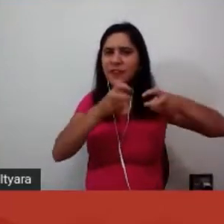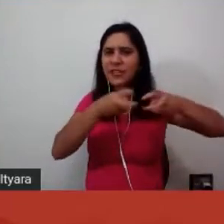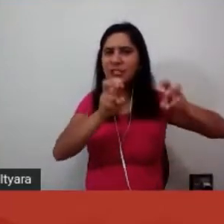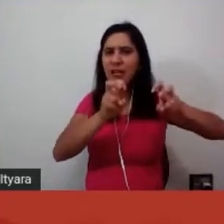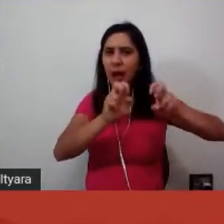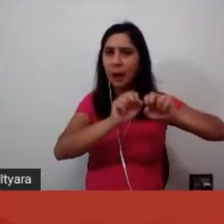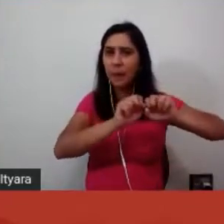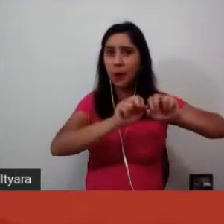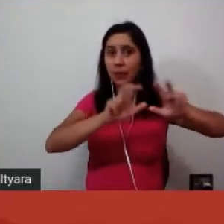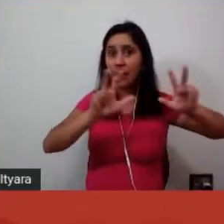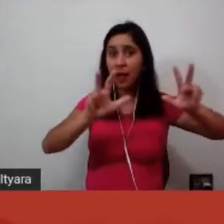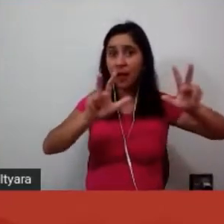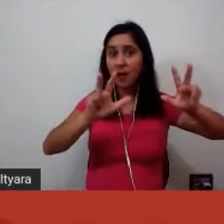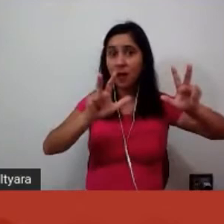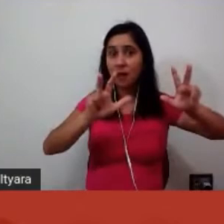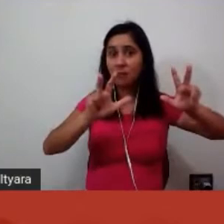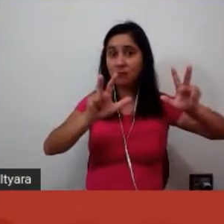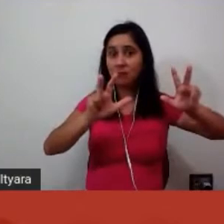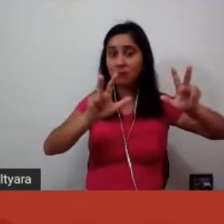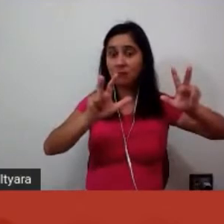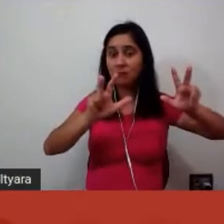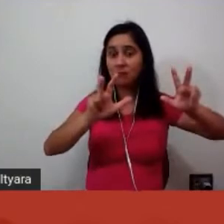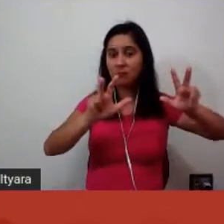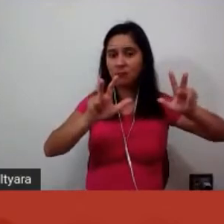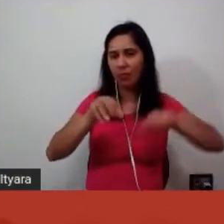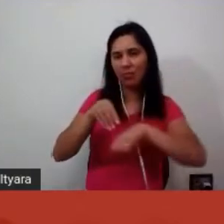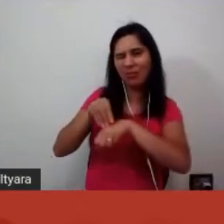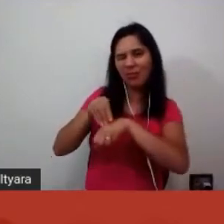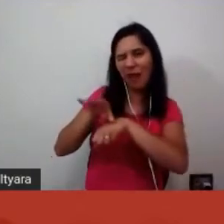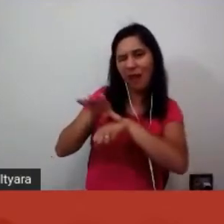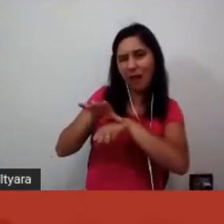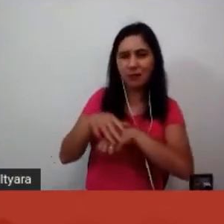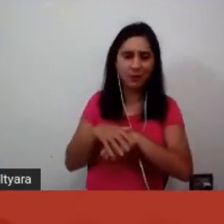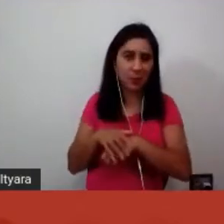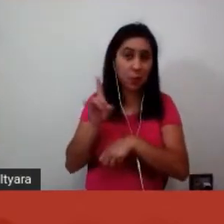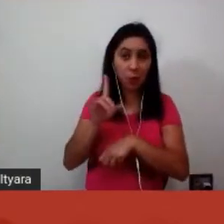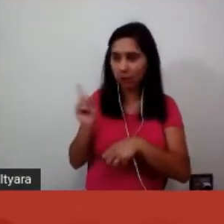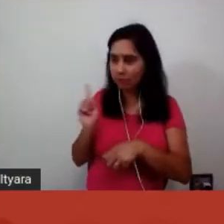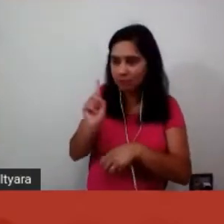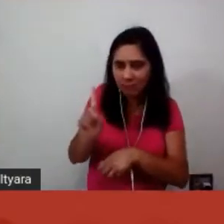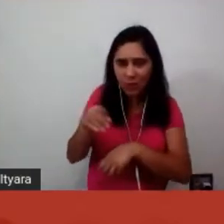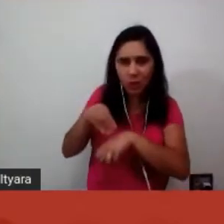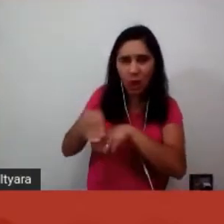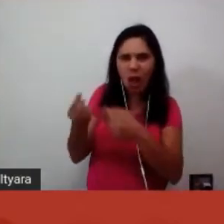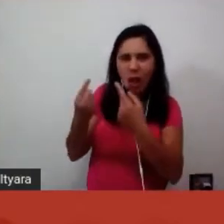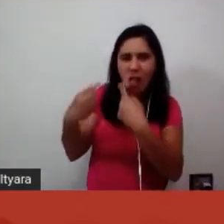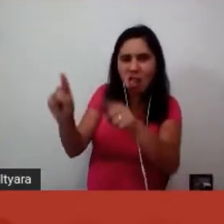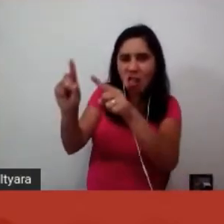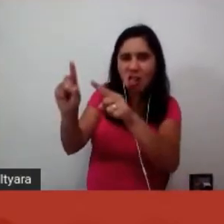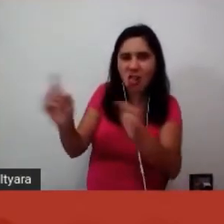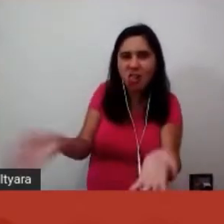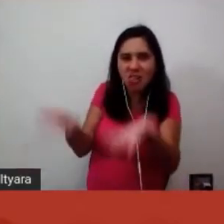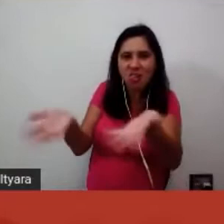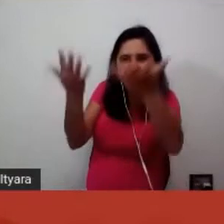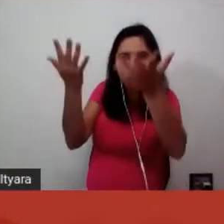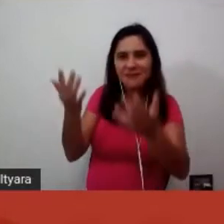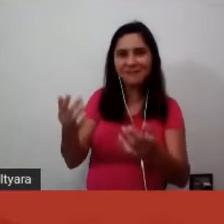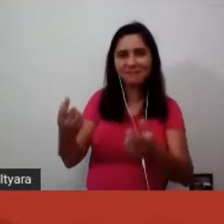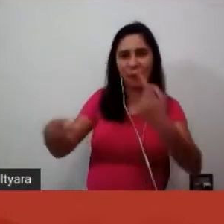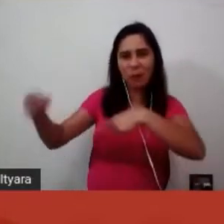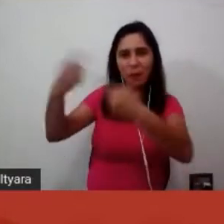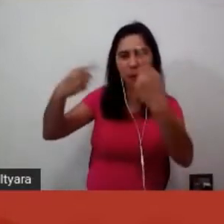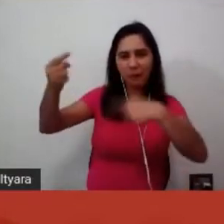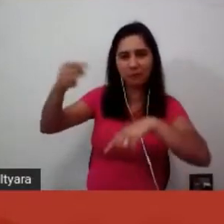discutir o gato de Schrödinger? Fica a dica. Só passei para gerar transtorno aqui, pessoal.